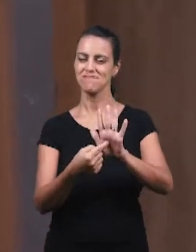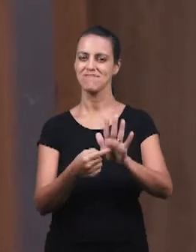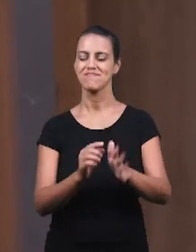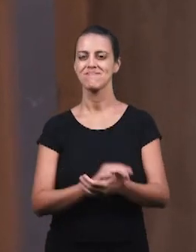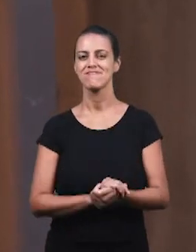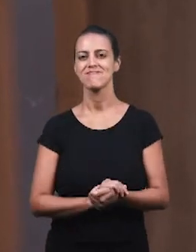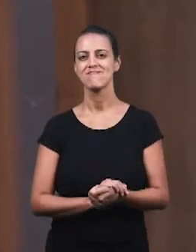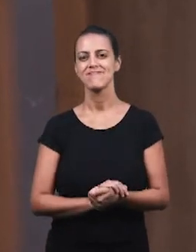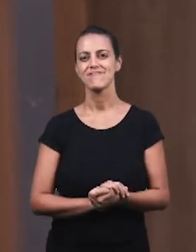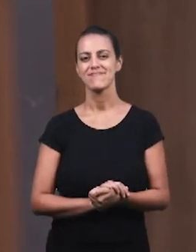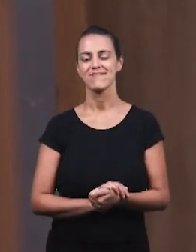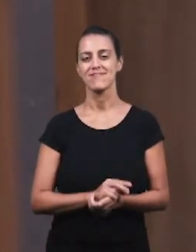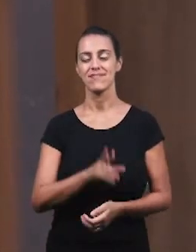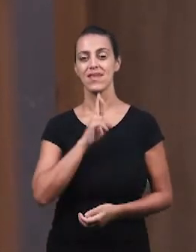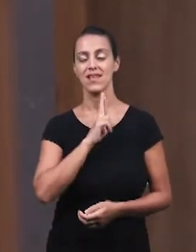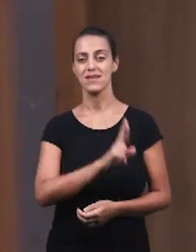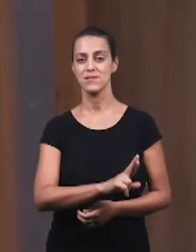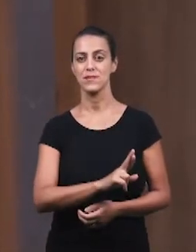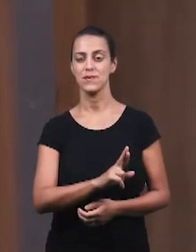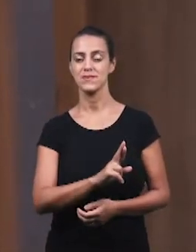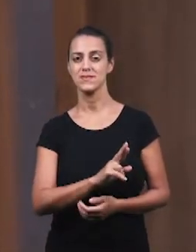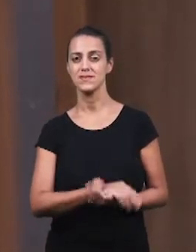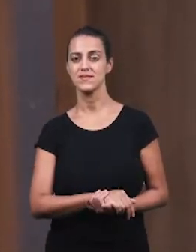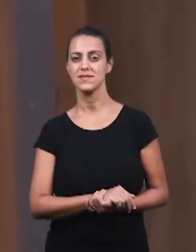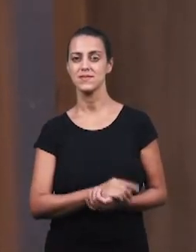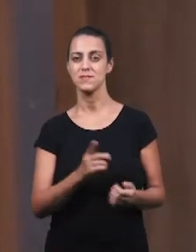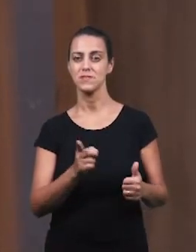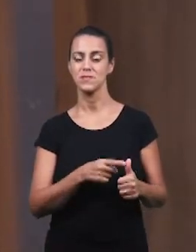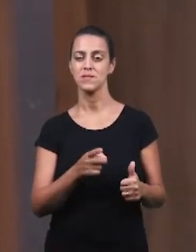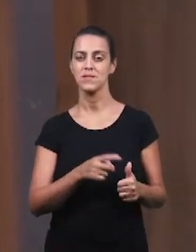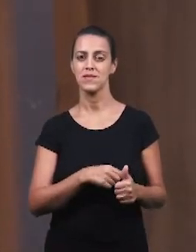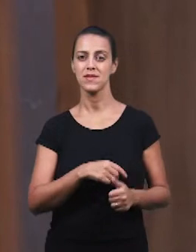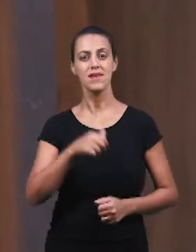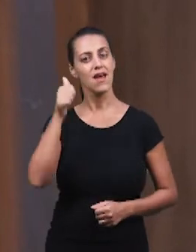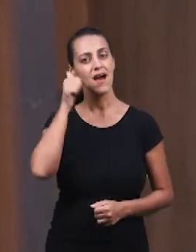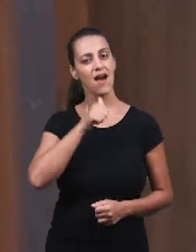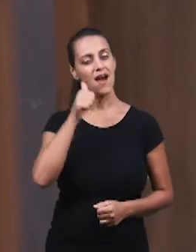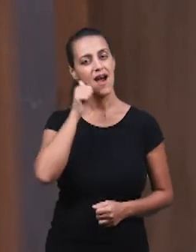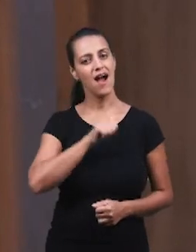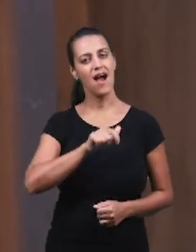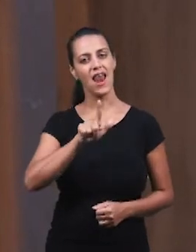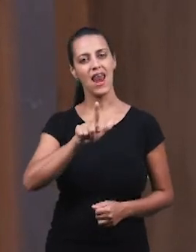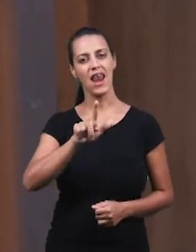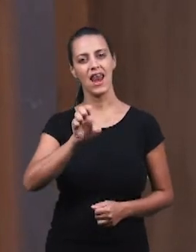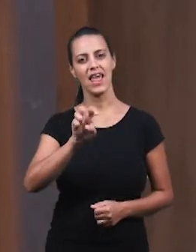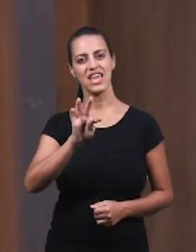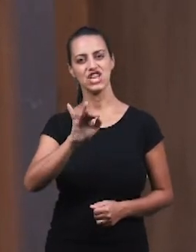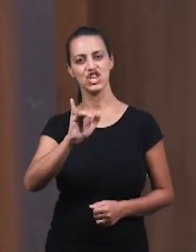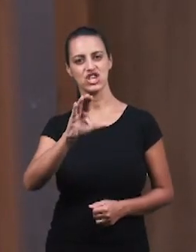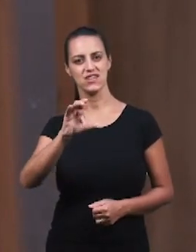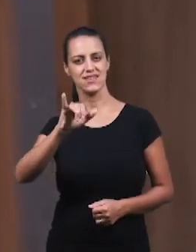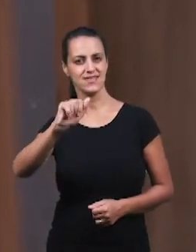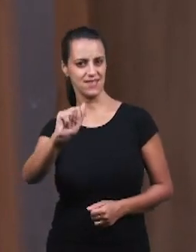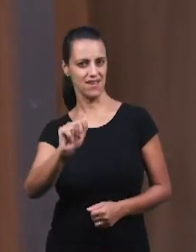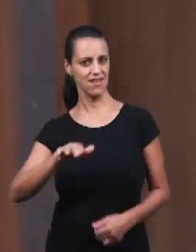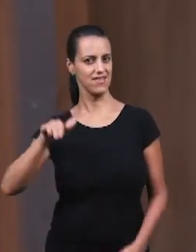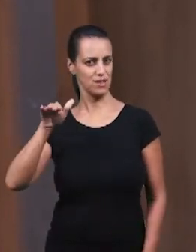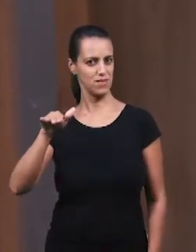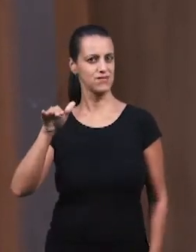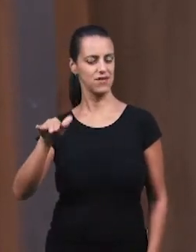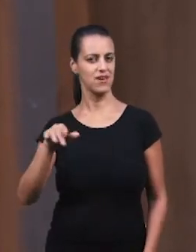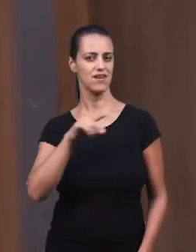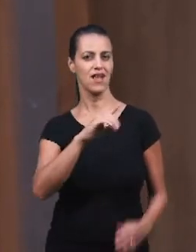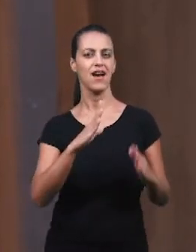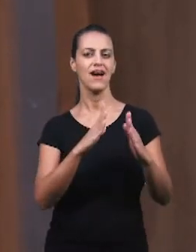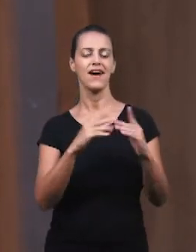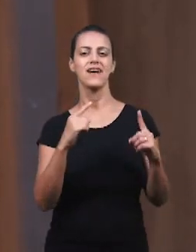programação. E que essa resposta, primeiro, ela virá de a nossa irmã, a Letícia, da classe de intermediários da